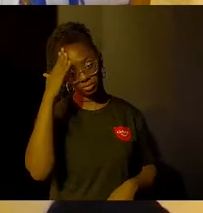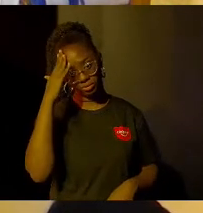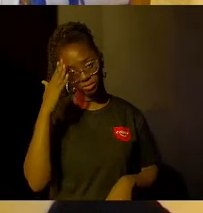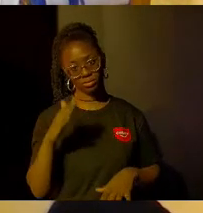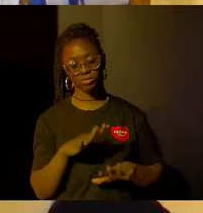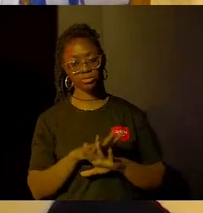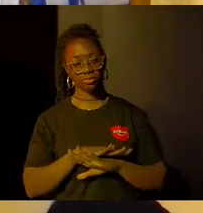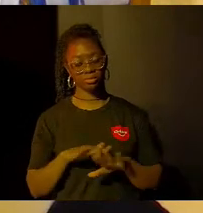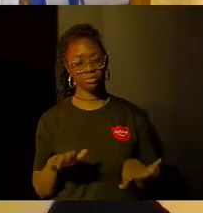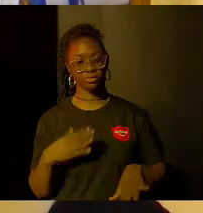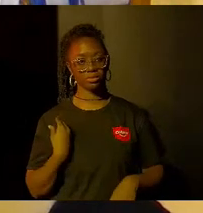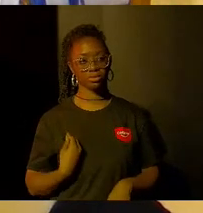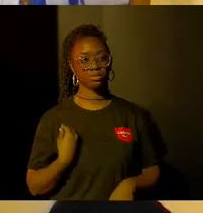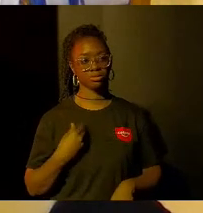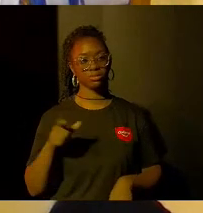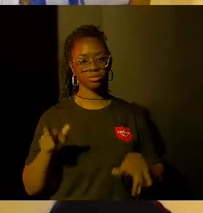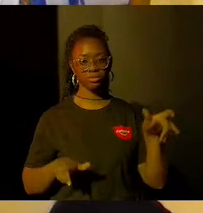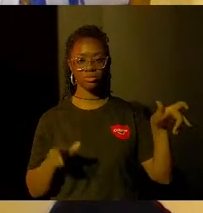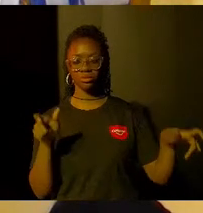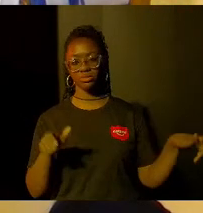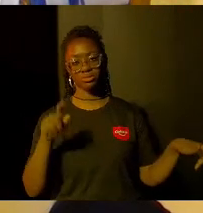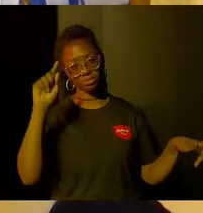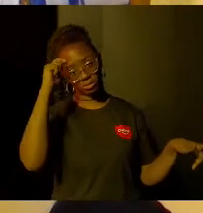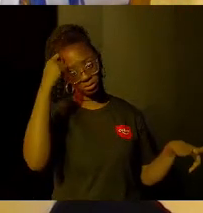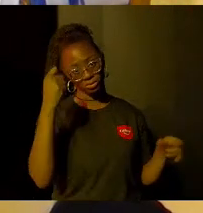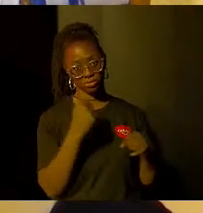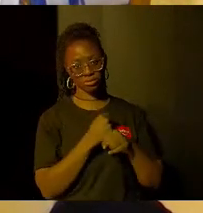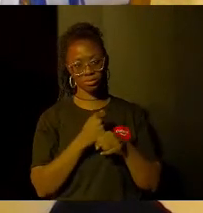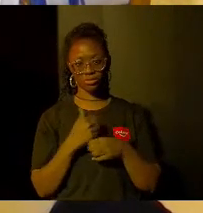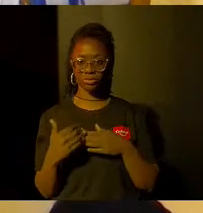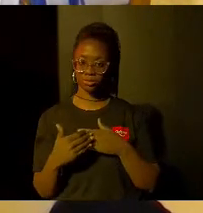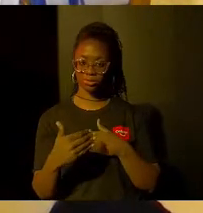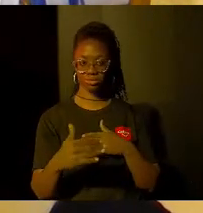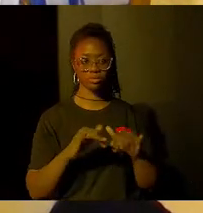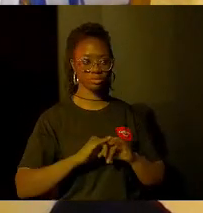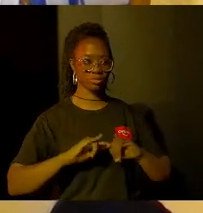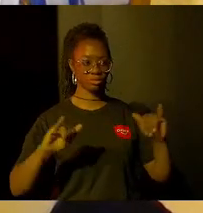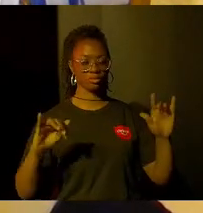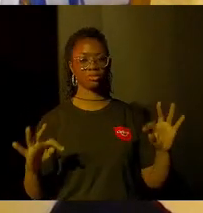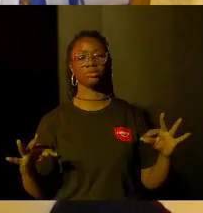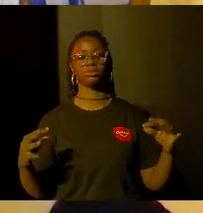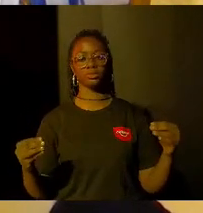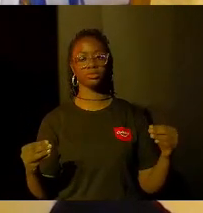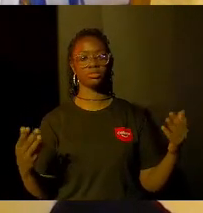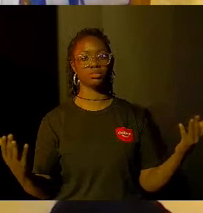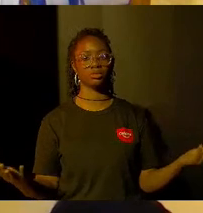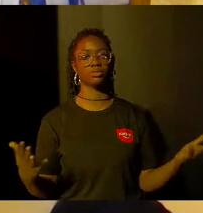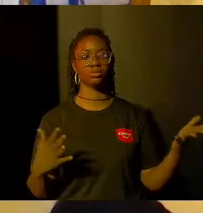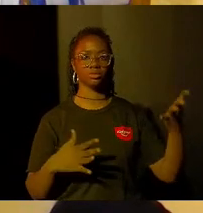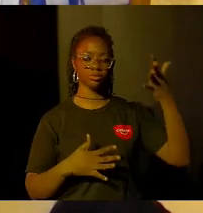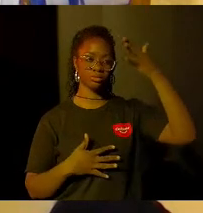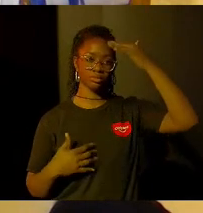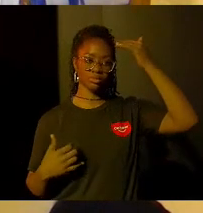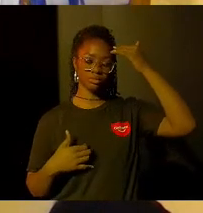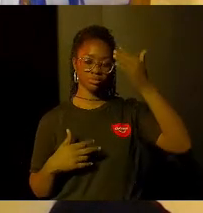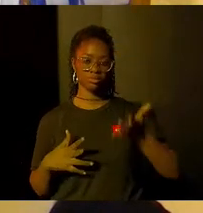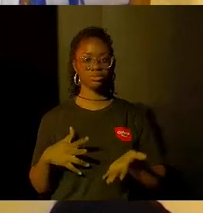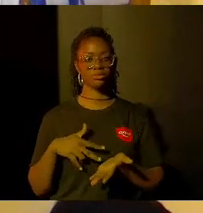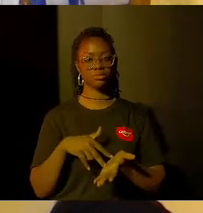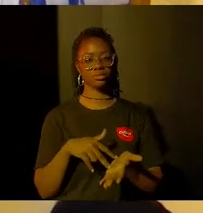acaba a vida do preto e da preta no Brasil nos últimos anos então avisem a todos o macaco chegou